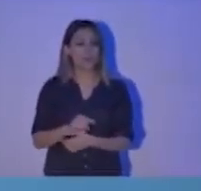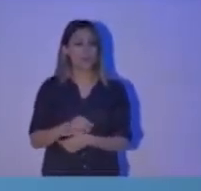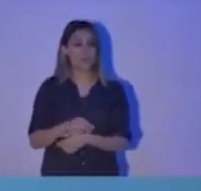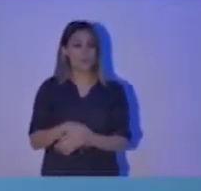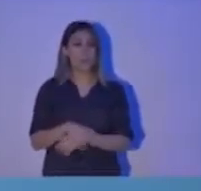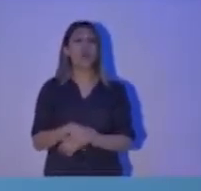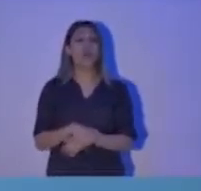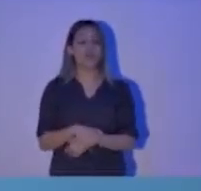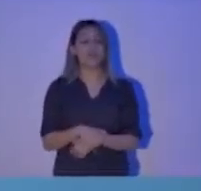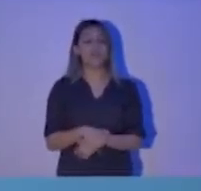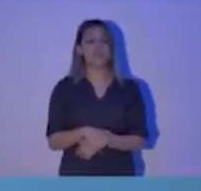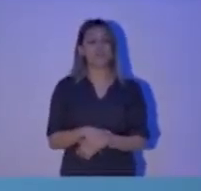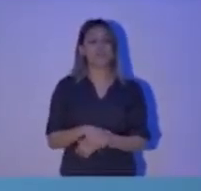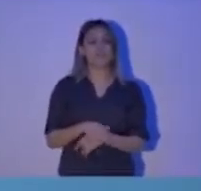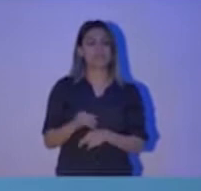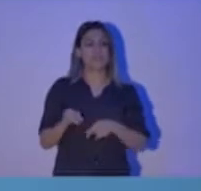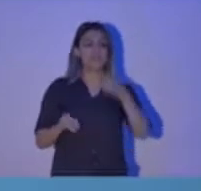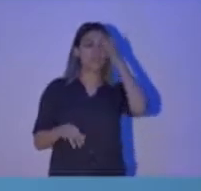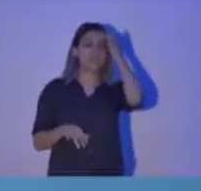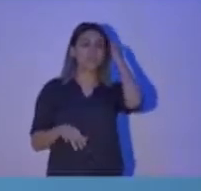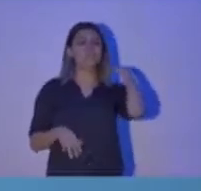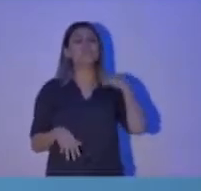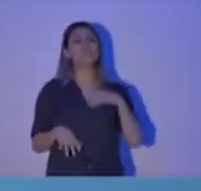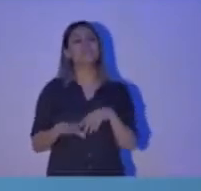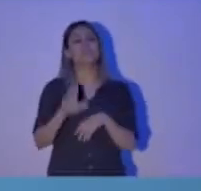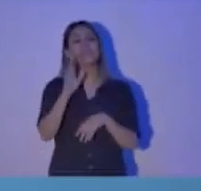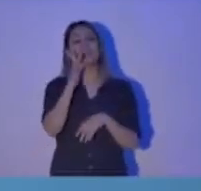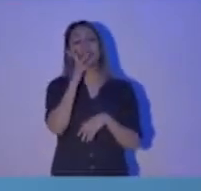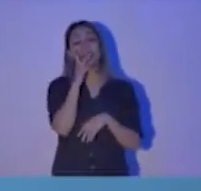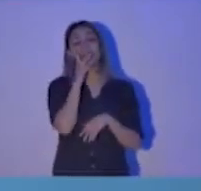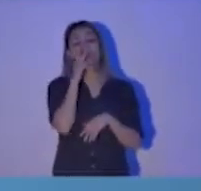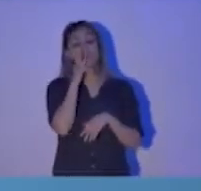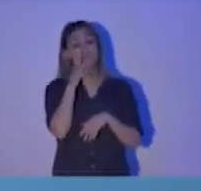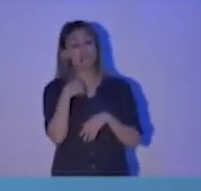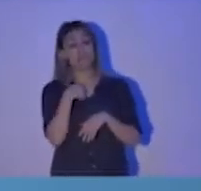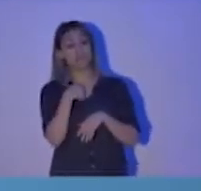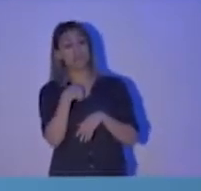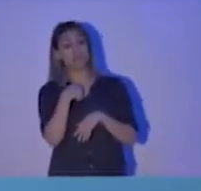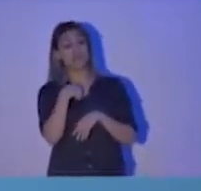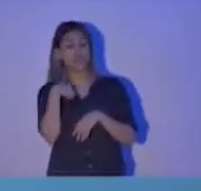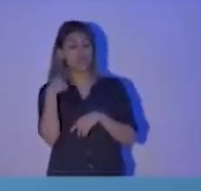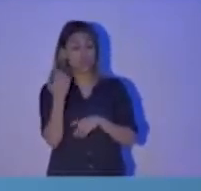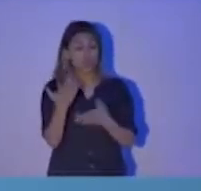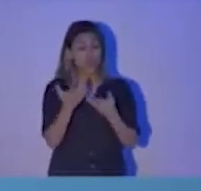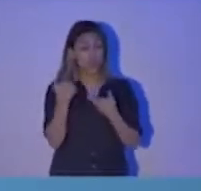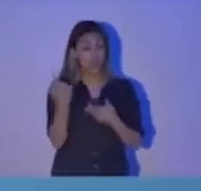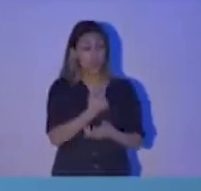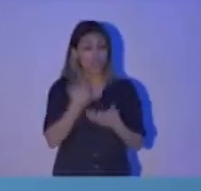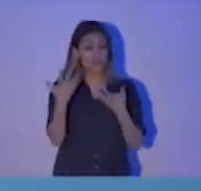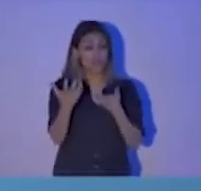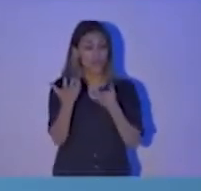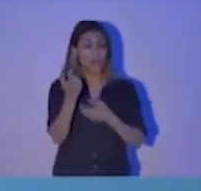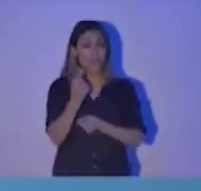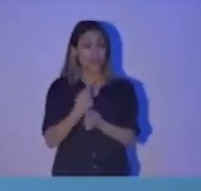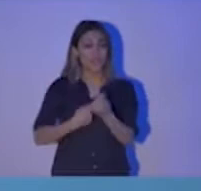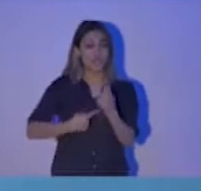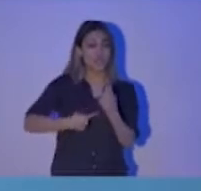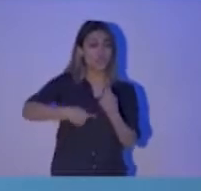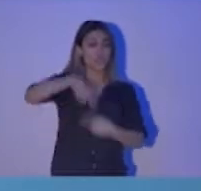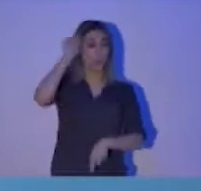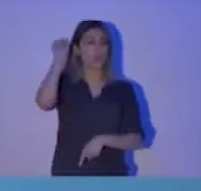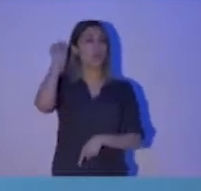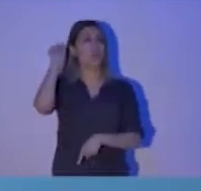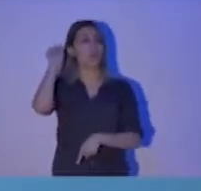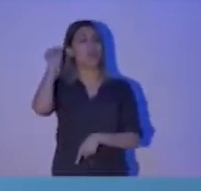debate. De realmente, pessoal, o que é que a gente quer aqui? É superar uma agenda que não foi cumprida lá atrás, como o secretário